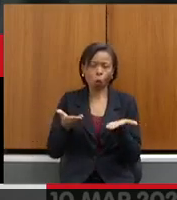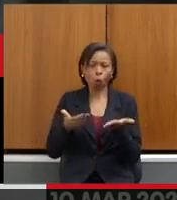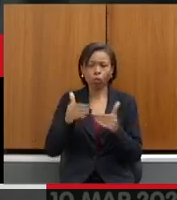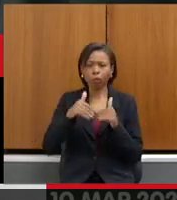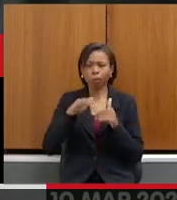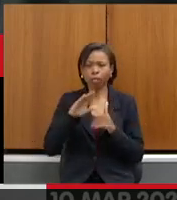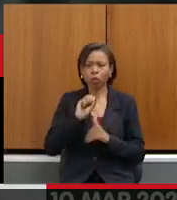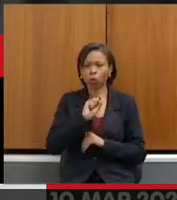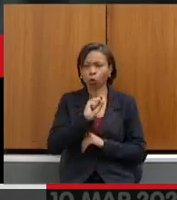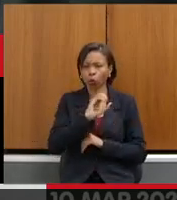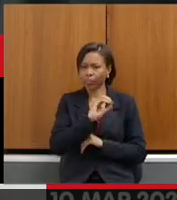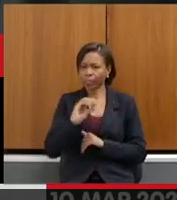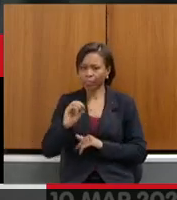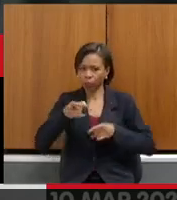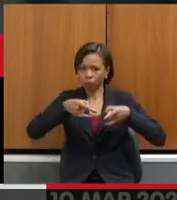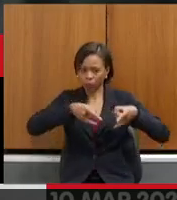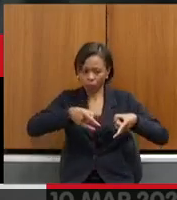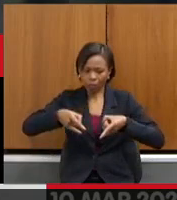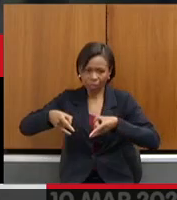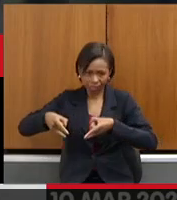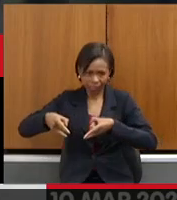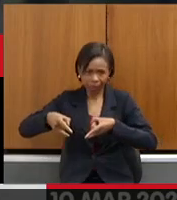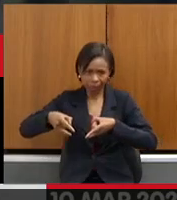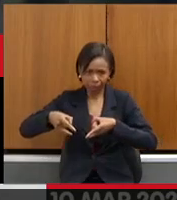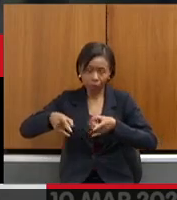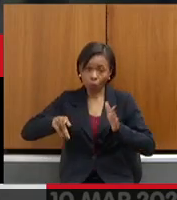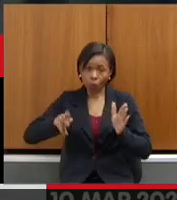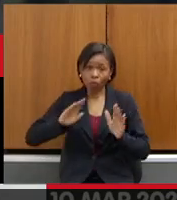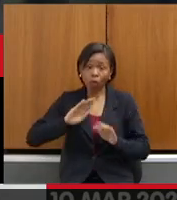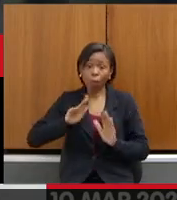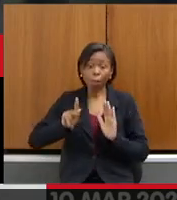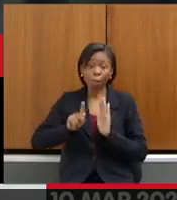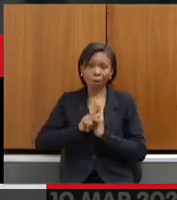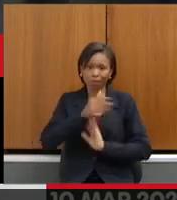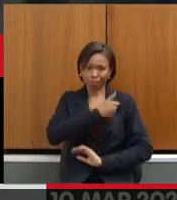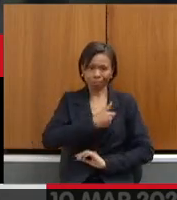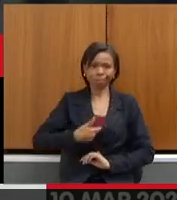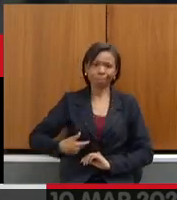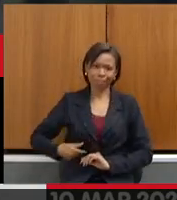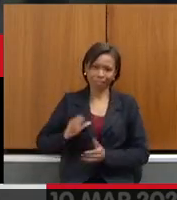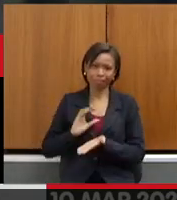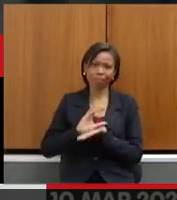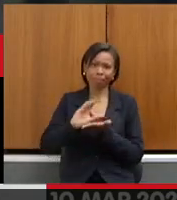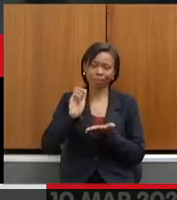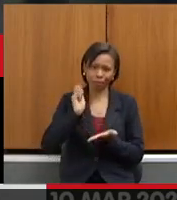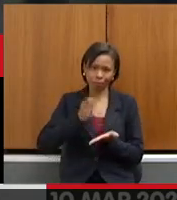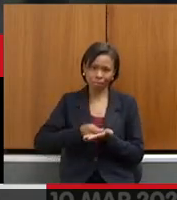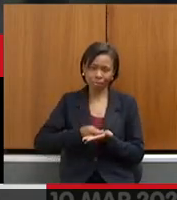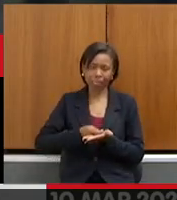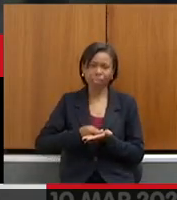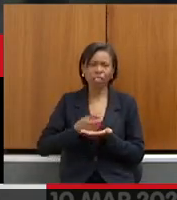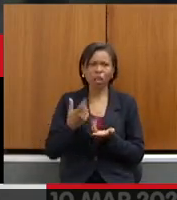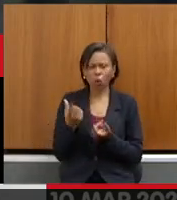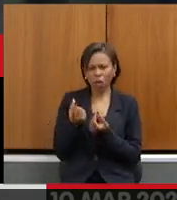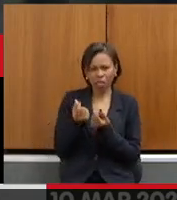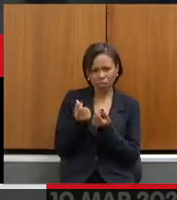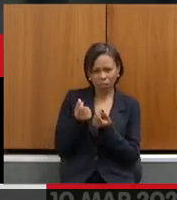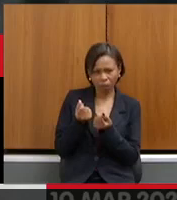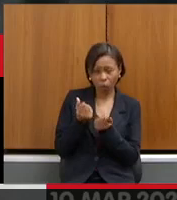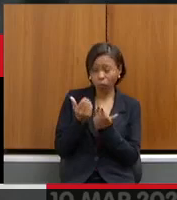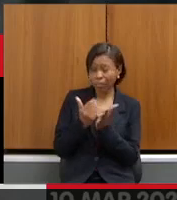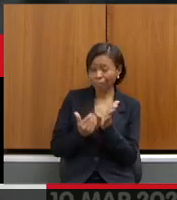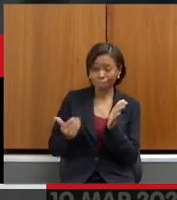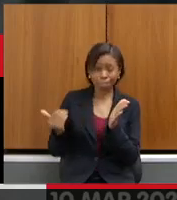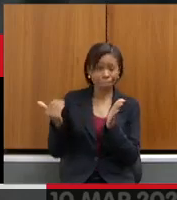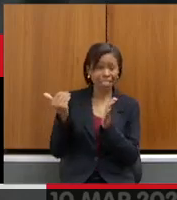800 leitos que são arcados diretamente pelo Estado então esses valores eles são valores